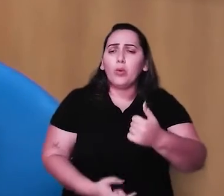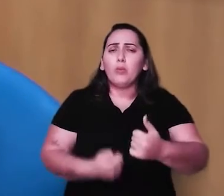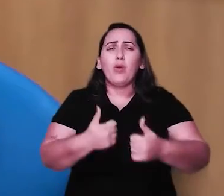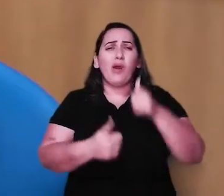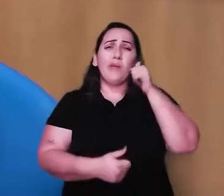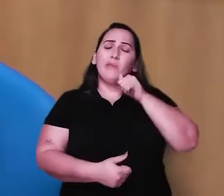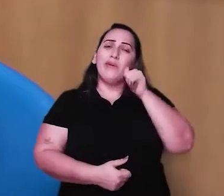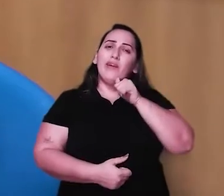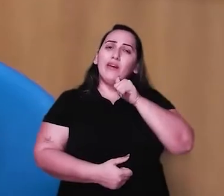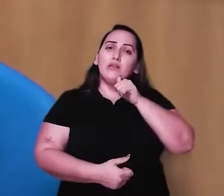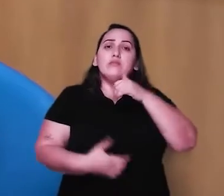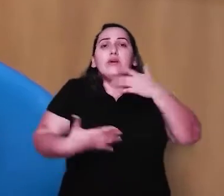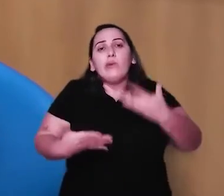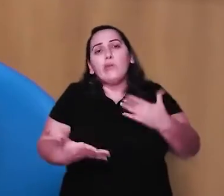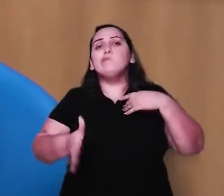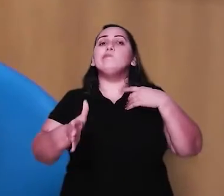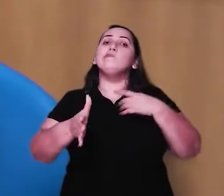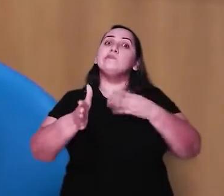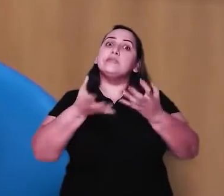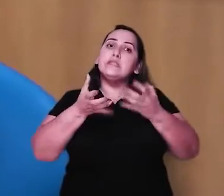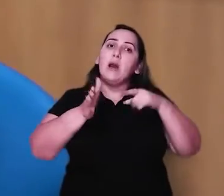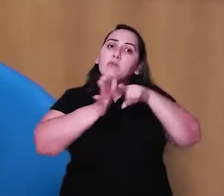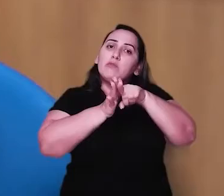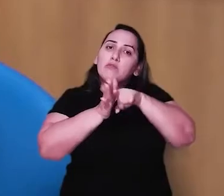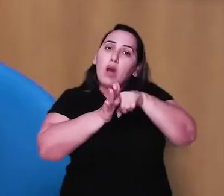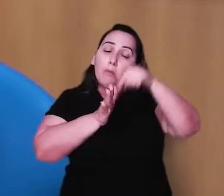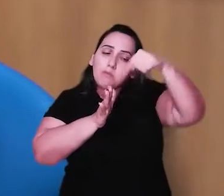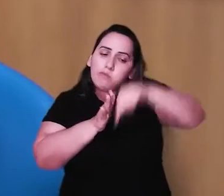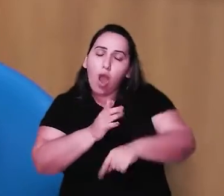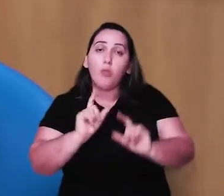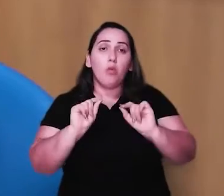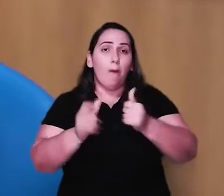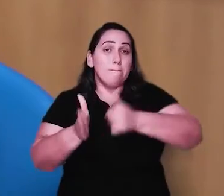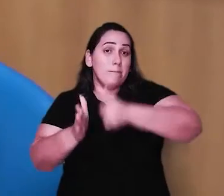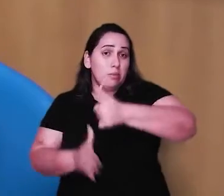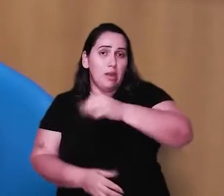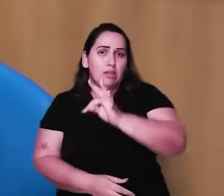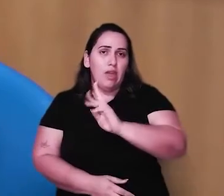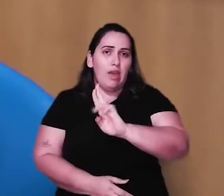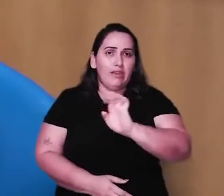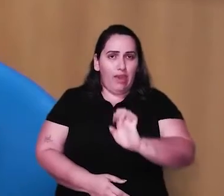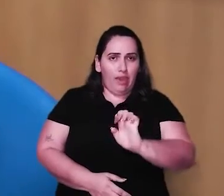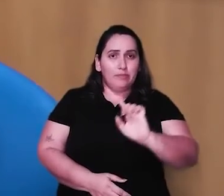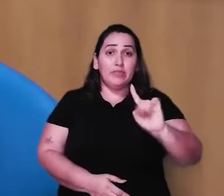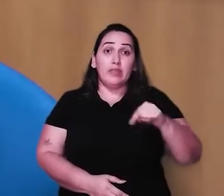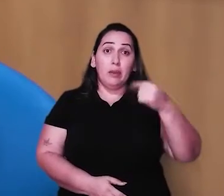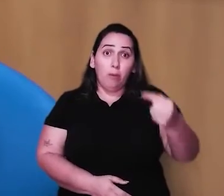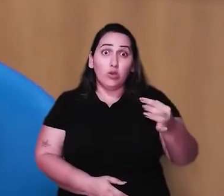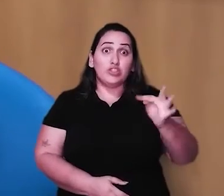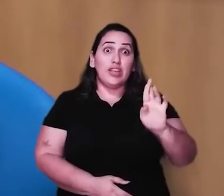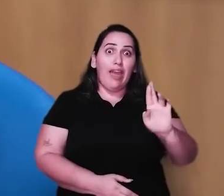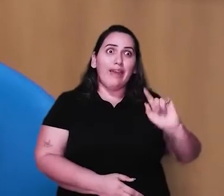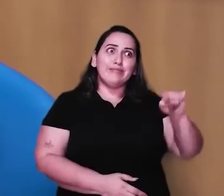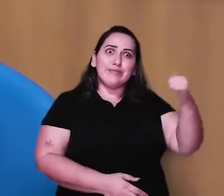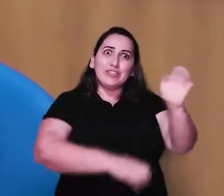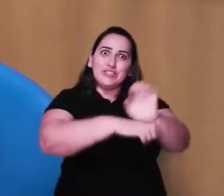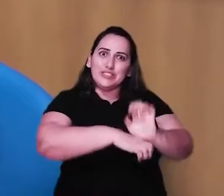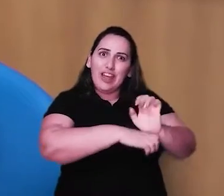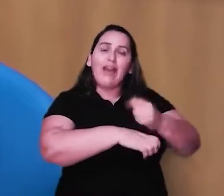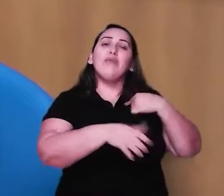aqui pelo plenário e tinham tido assento. Então, eu comecei pesquisando no TRE, passei para os outros tribunais do